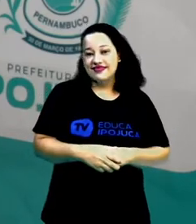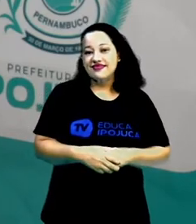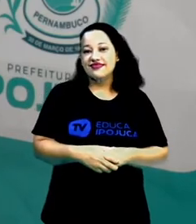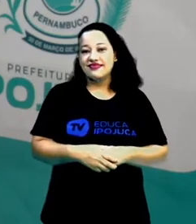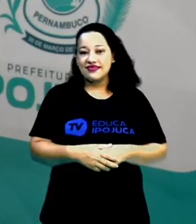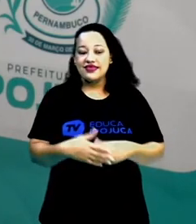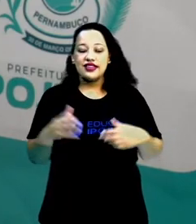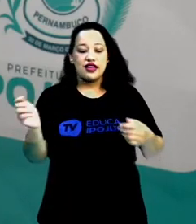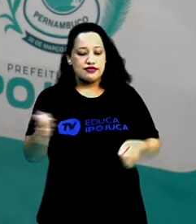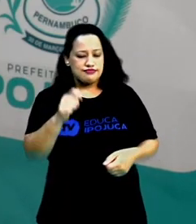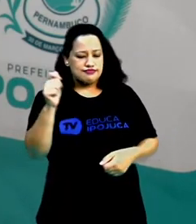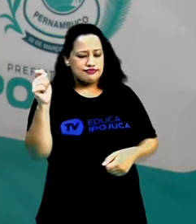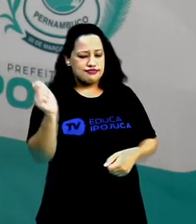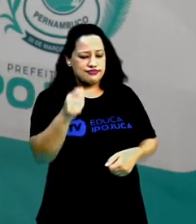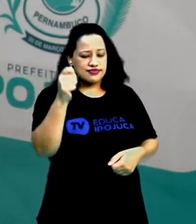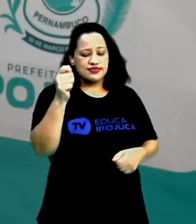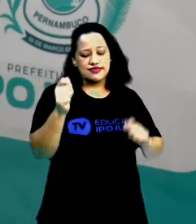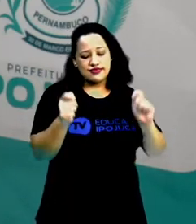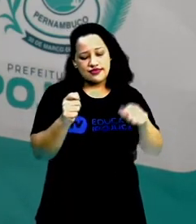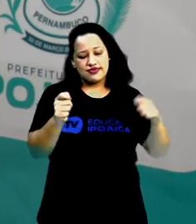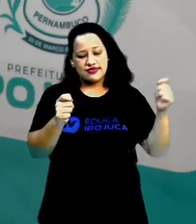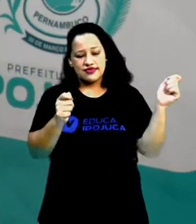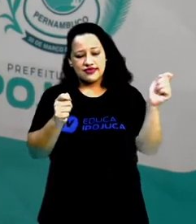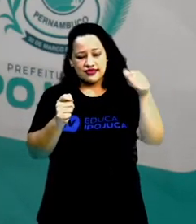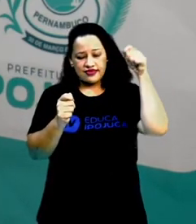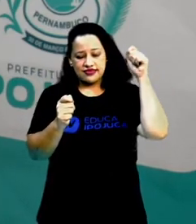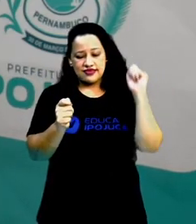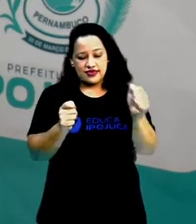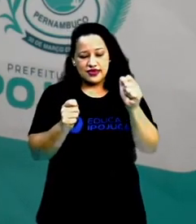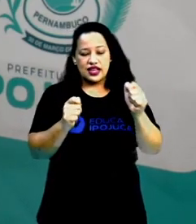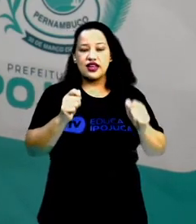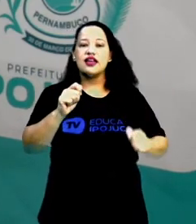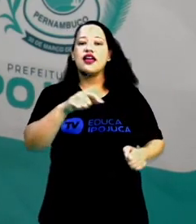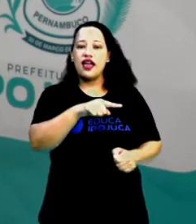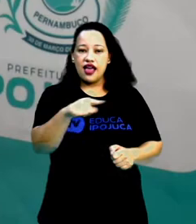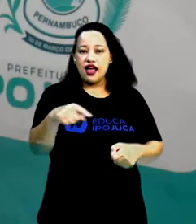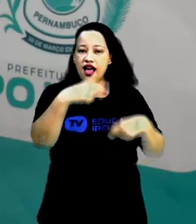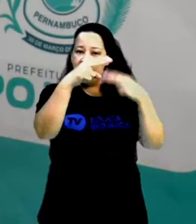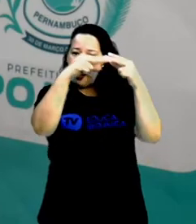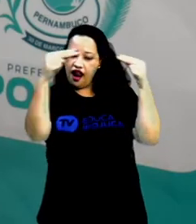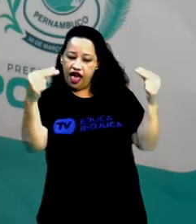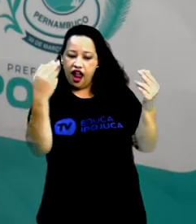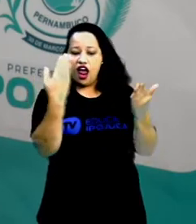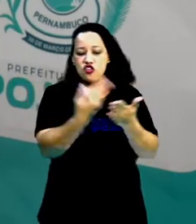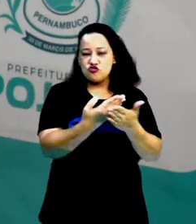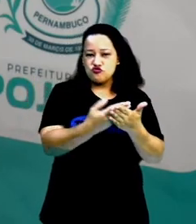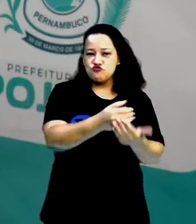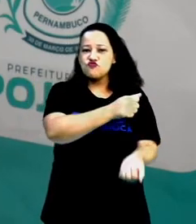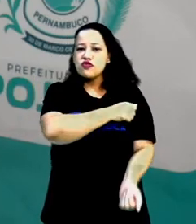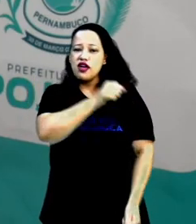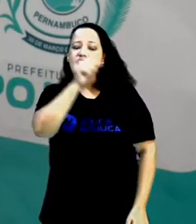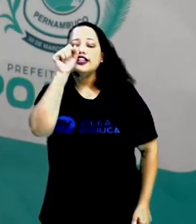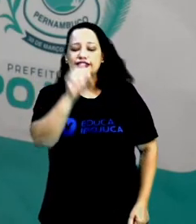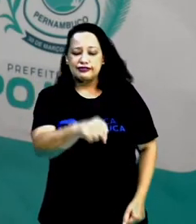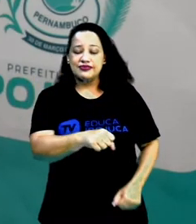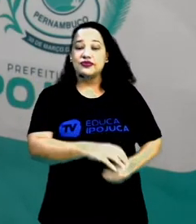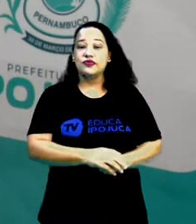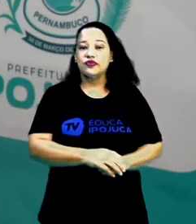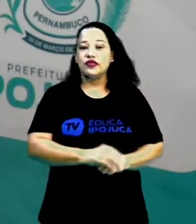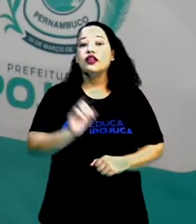Sabim, sabim, a Clara será um estudante, sim. No outro